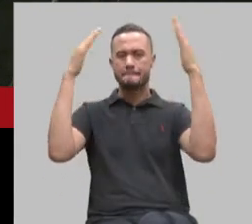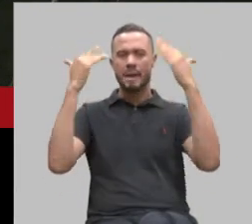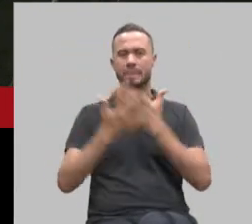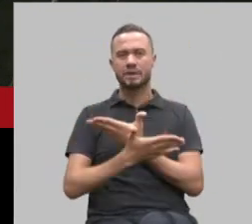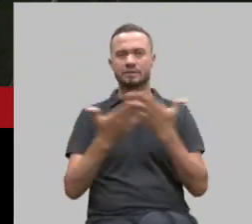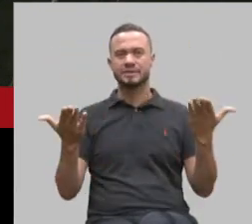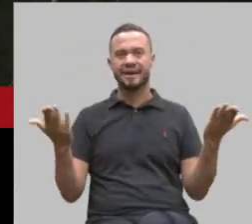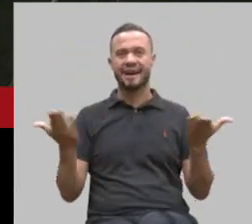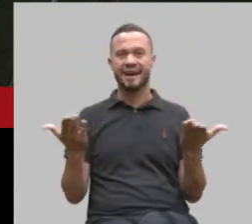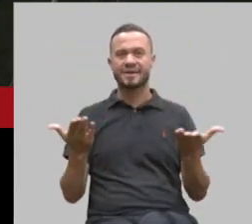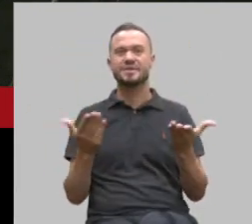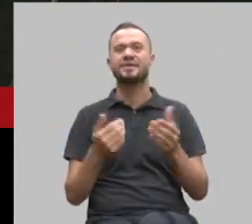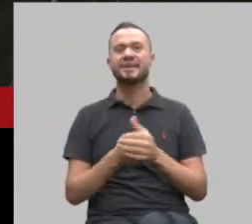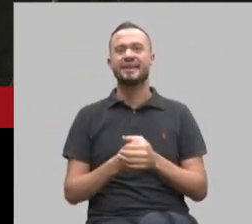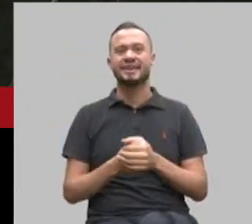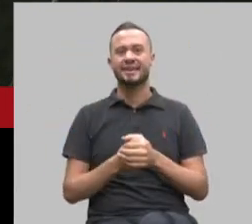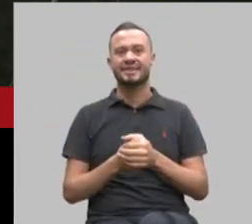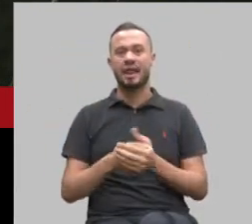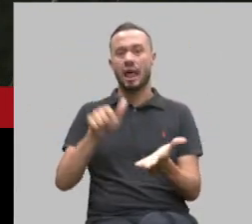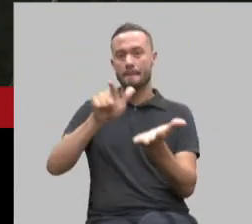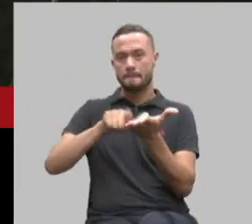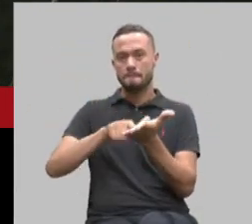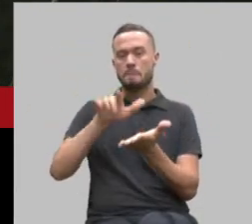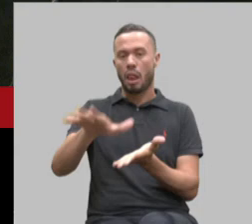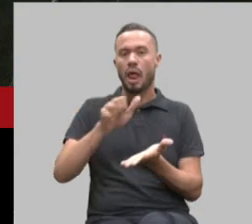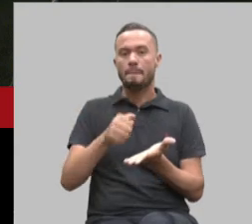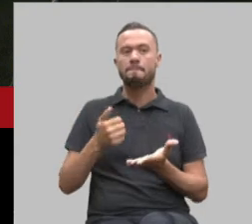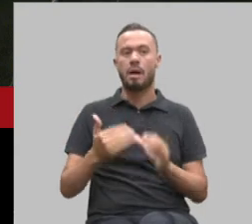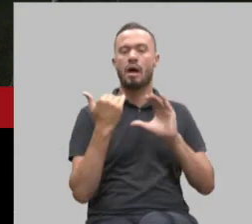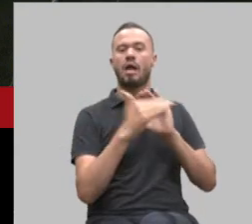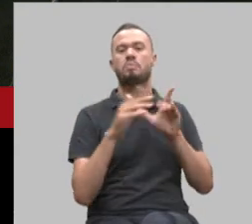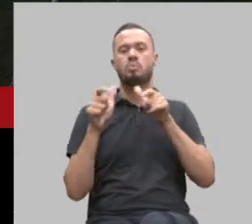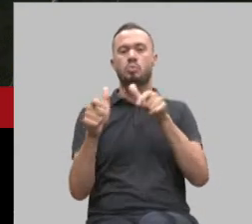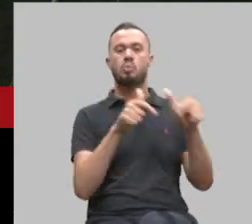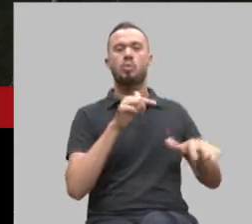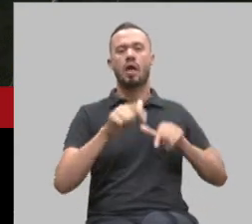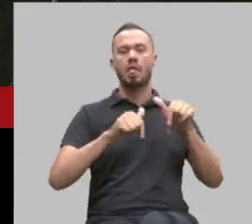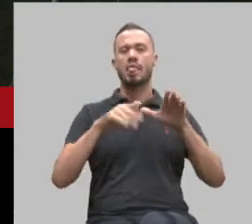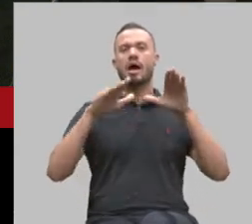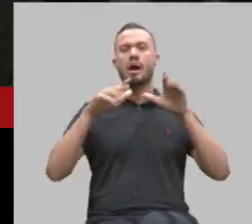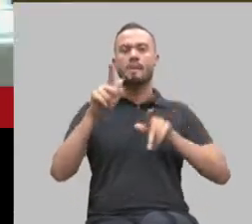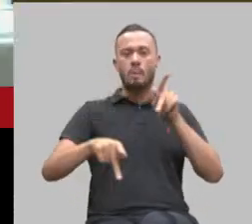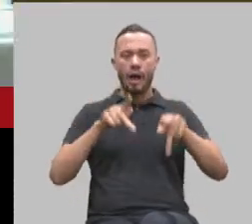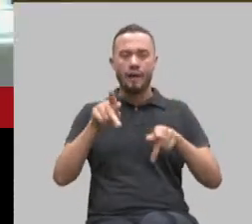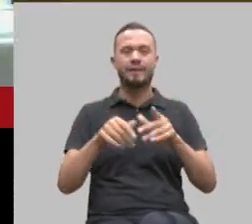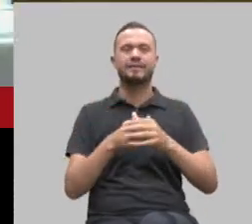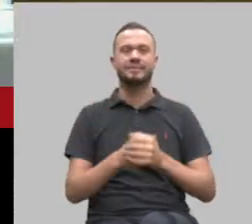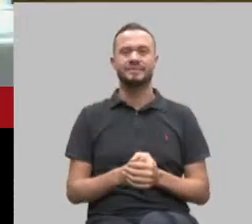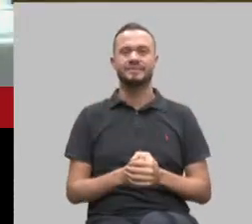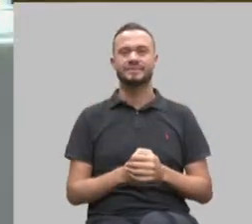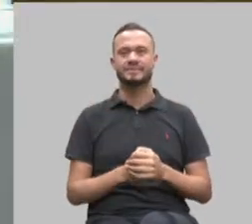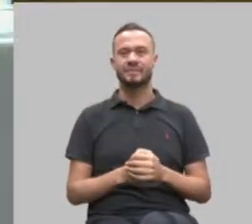né a a a as propostas pra gente encaminhar pra comissão de Participação Popular gente